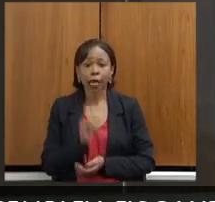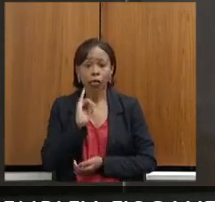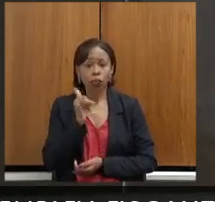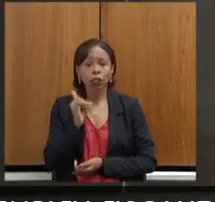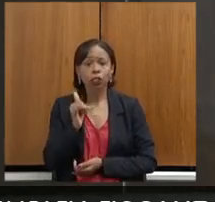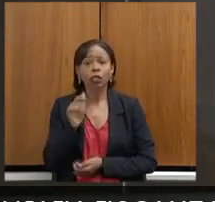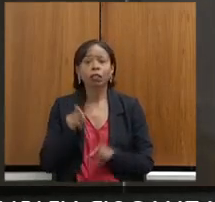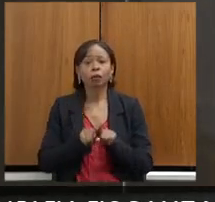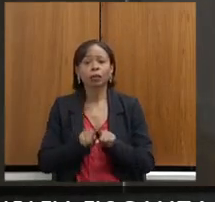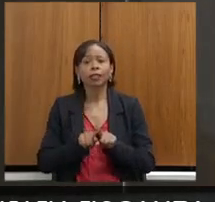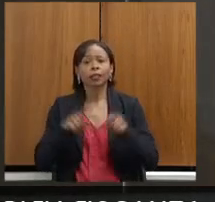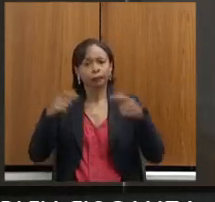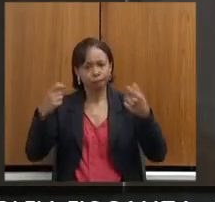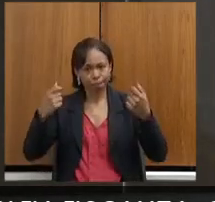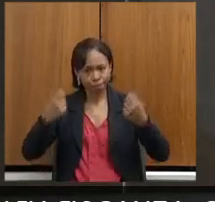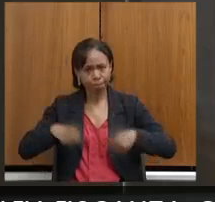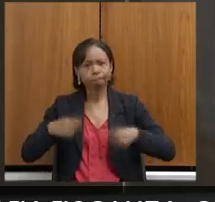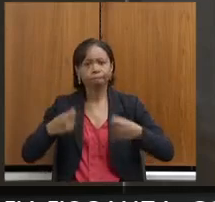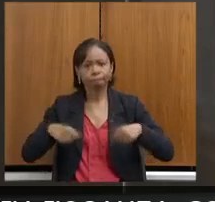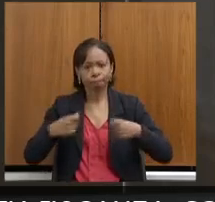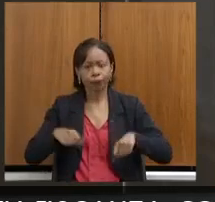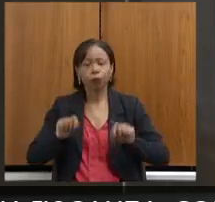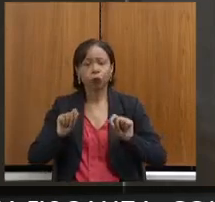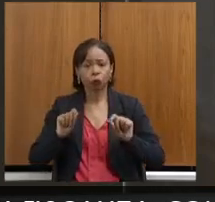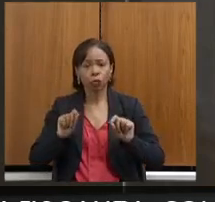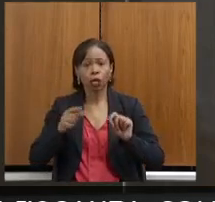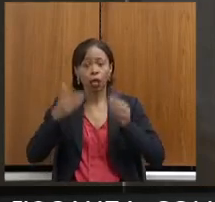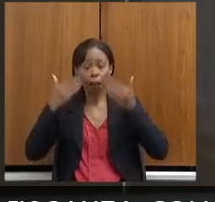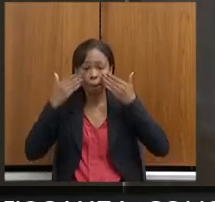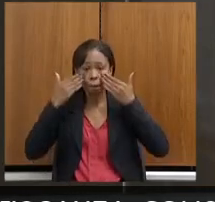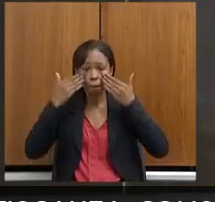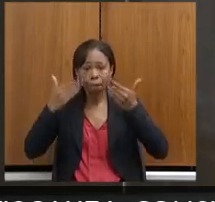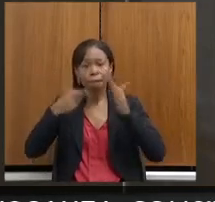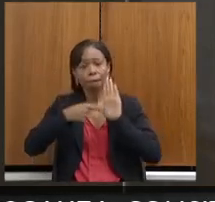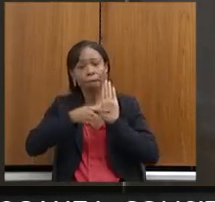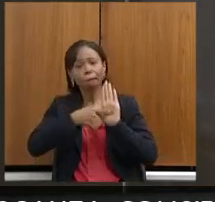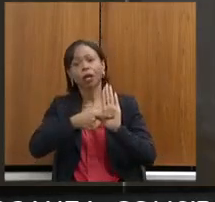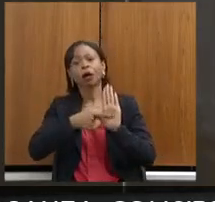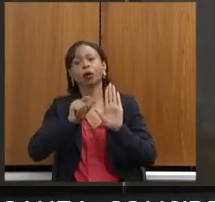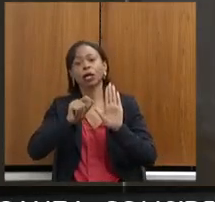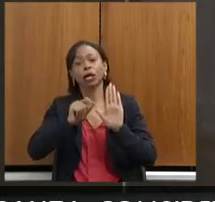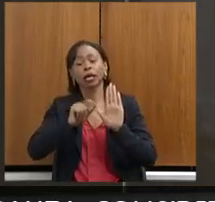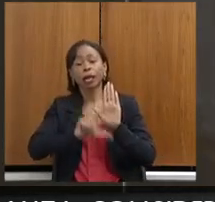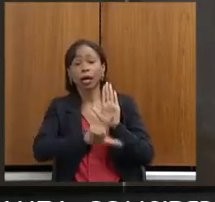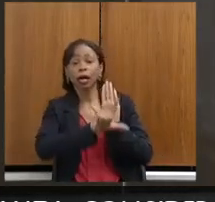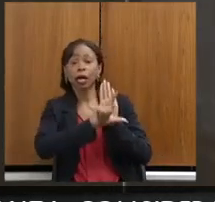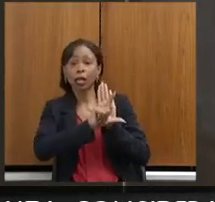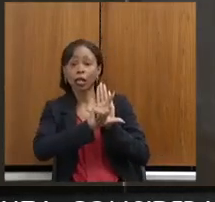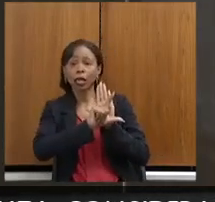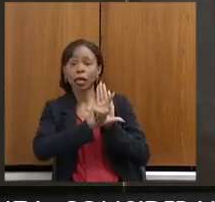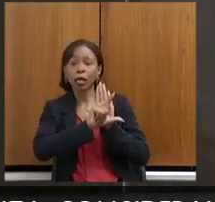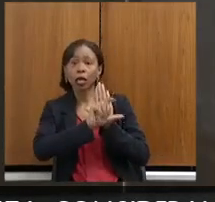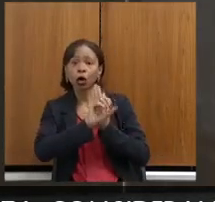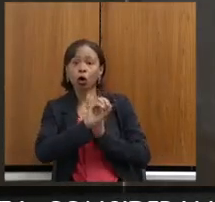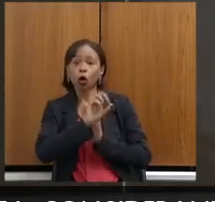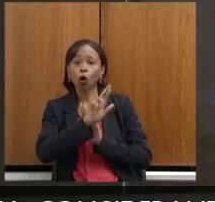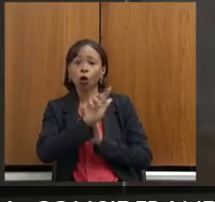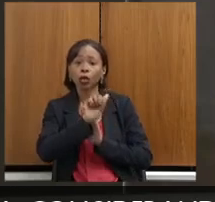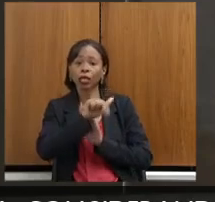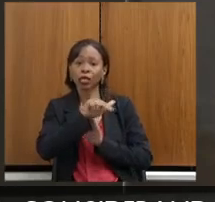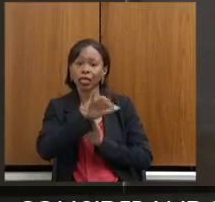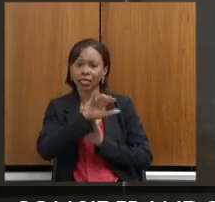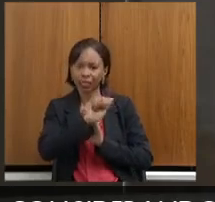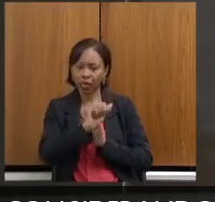aí da Necessidade né de que seja apresentada essa casa a lei orgânica da polícia penal